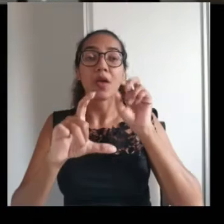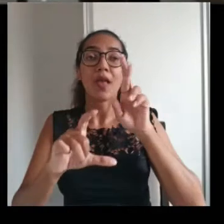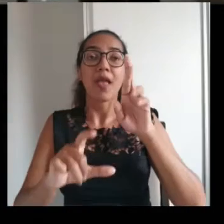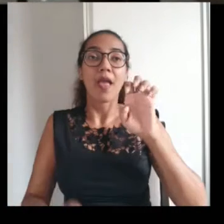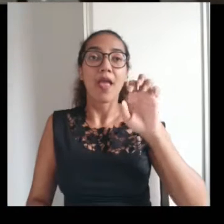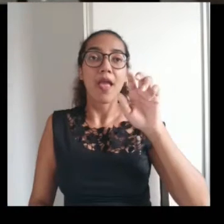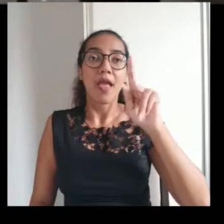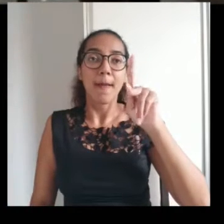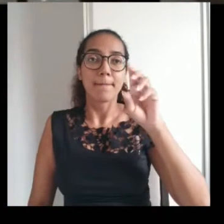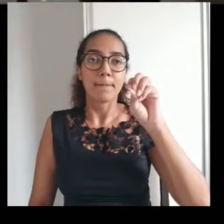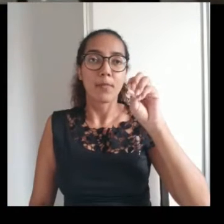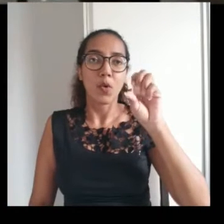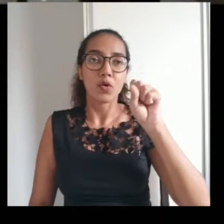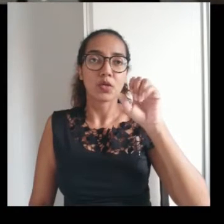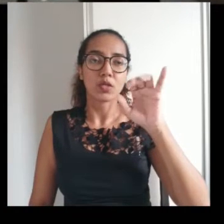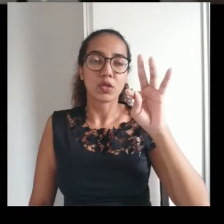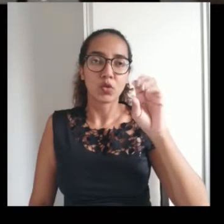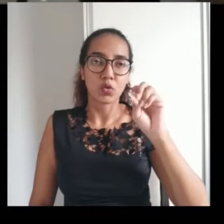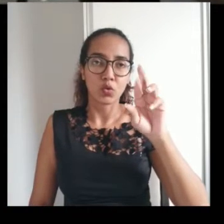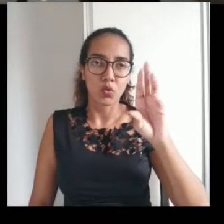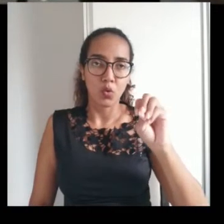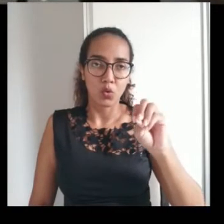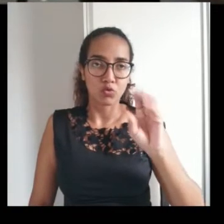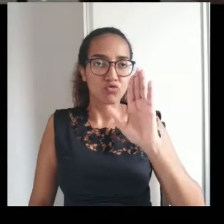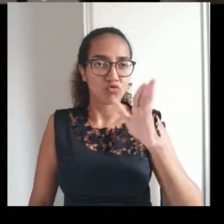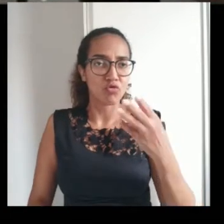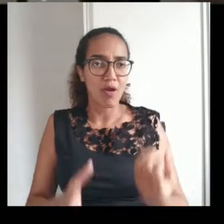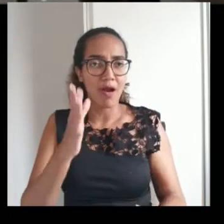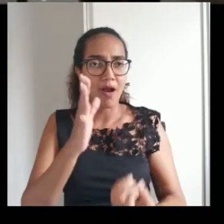construtor, repositório tá aqui, certo?